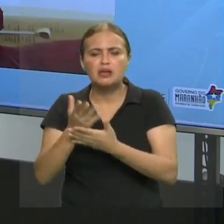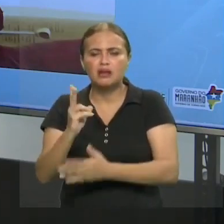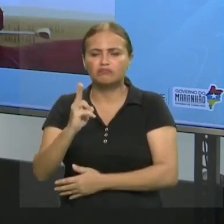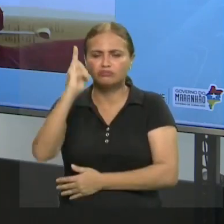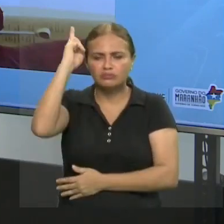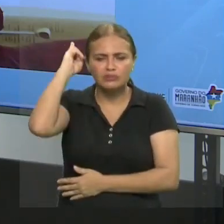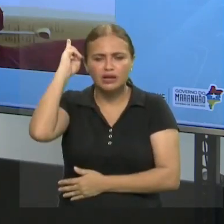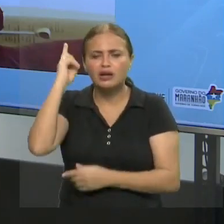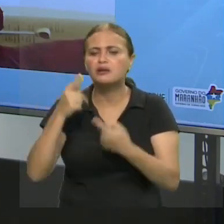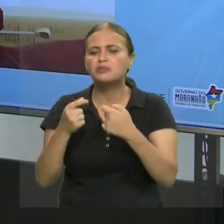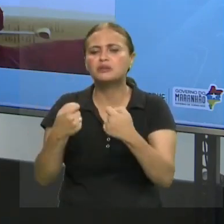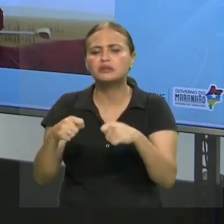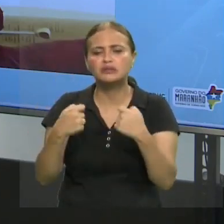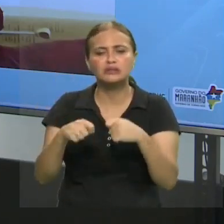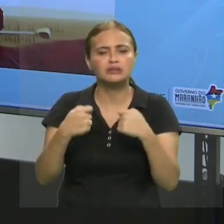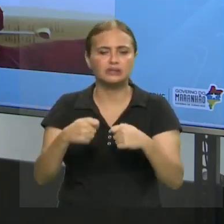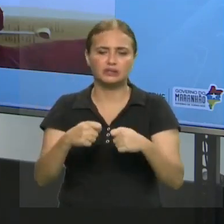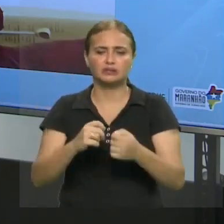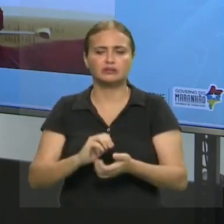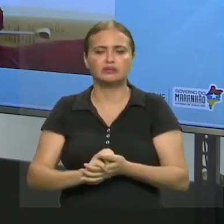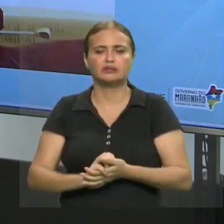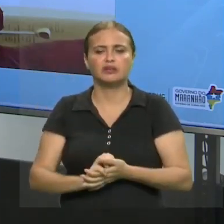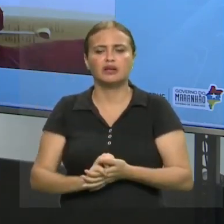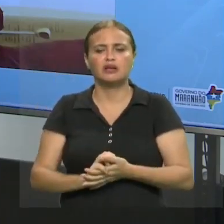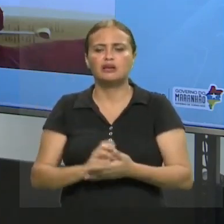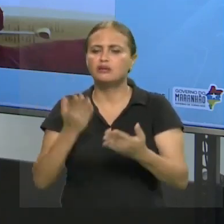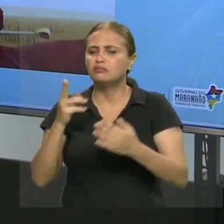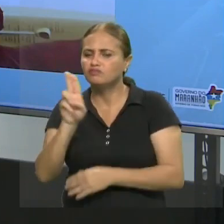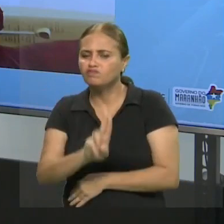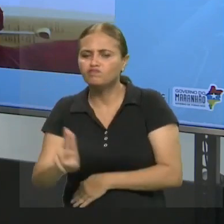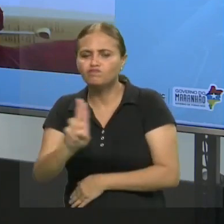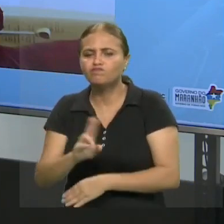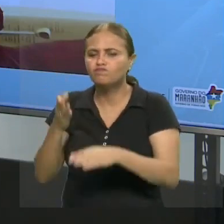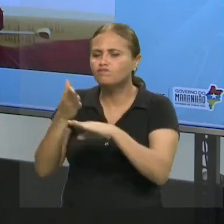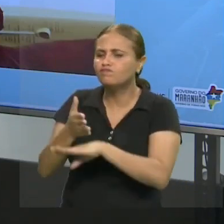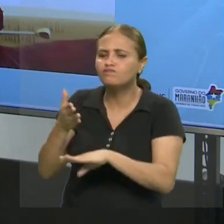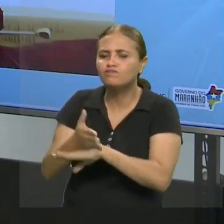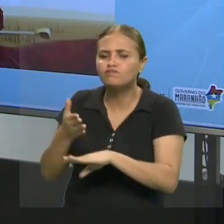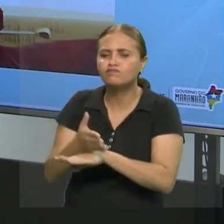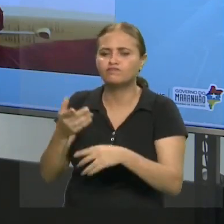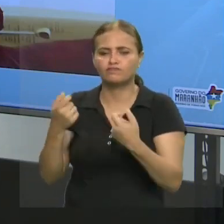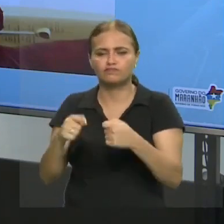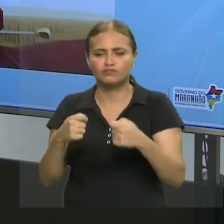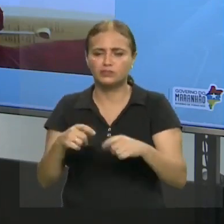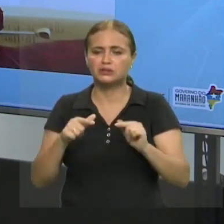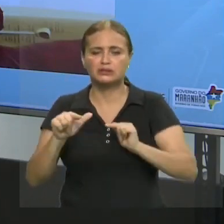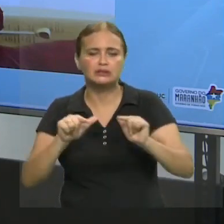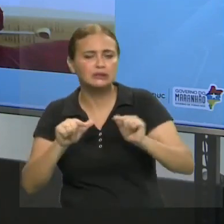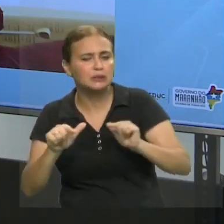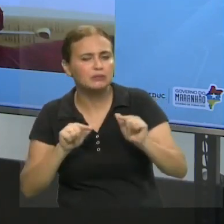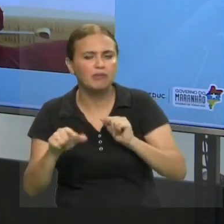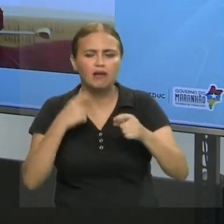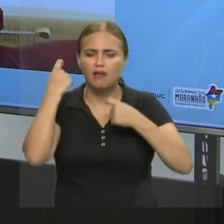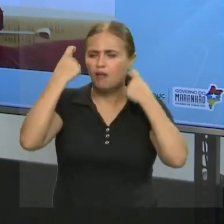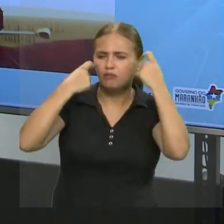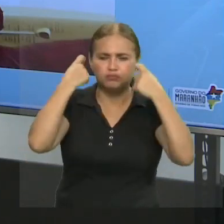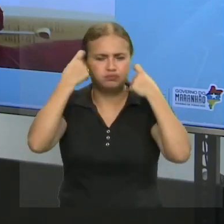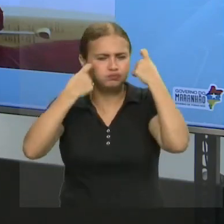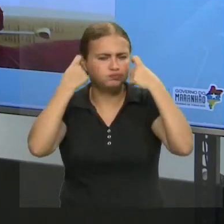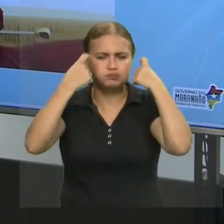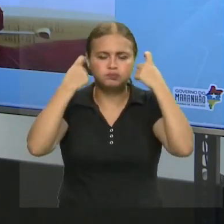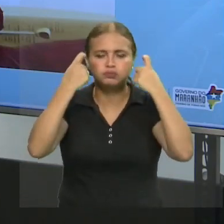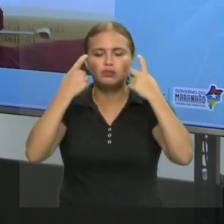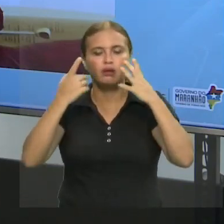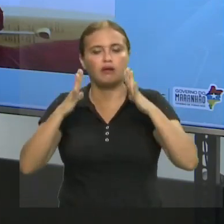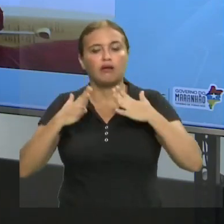terceiro ano, passar no vestibular, preciso ir para a universidade, eu vou ter que trabalhar e como é que vai ser a minha vida. Eu acho que